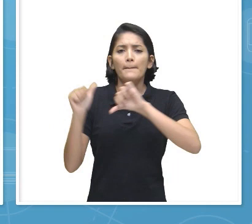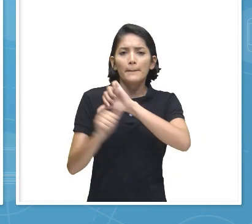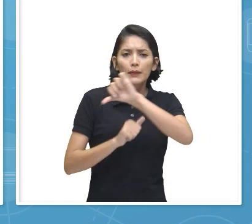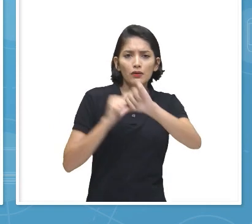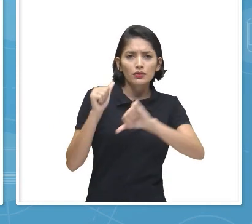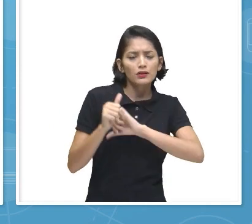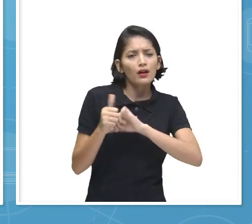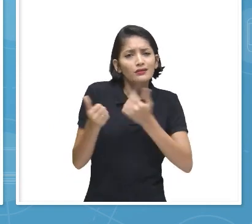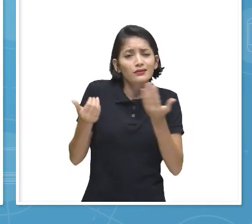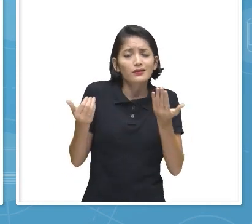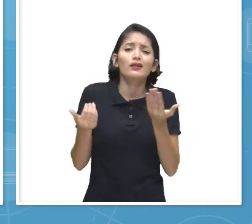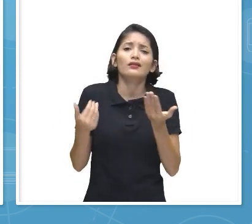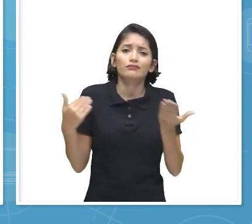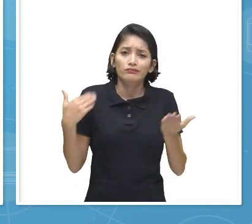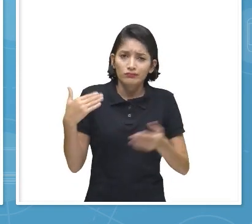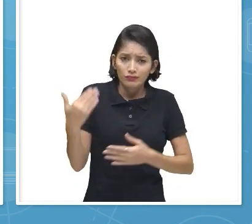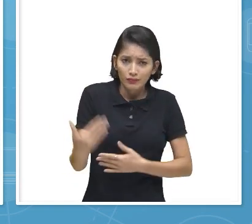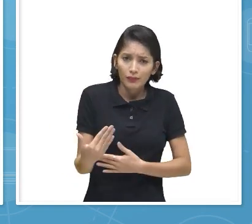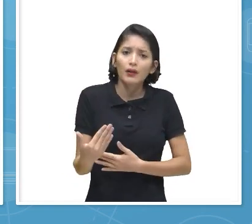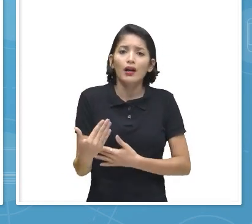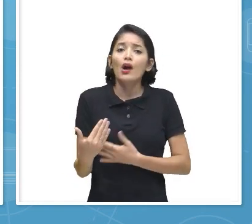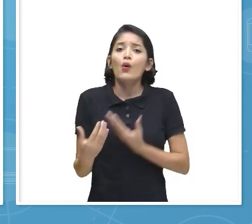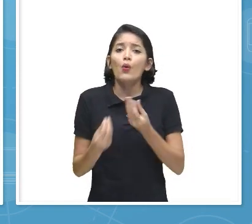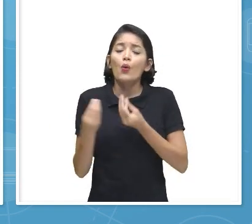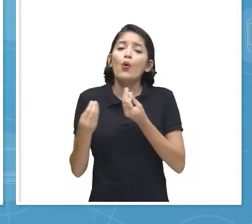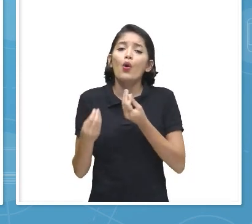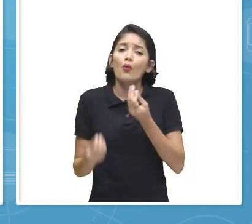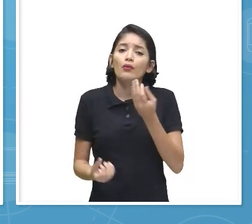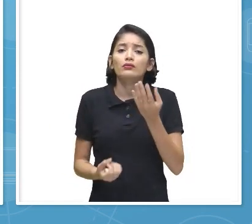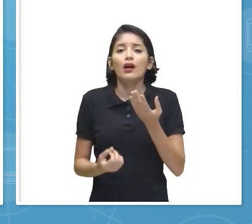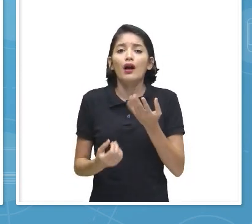ocorrida recentemente no modo de produção capitalista